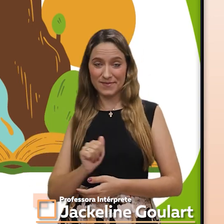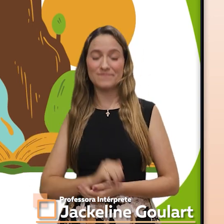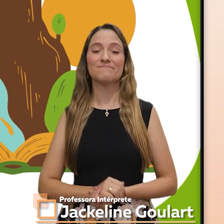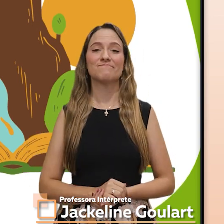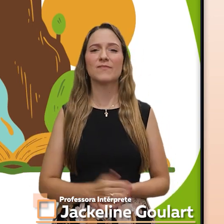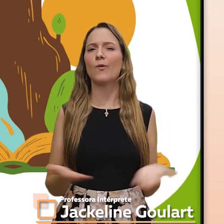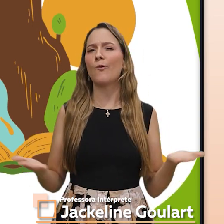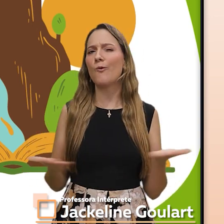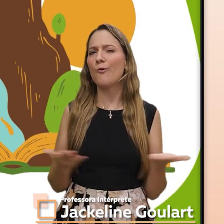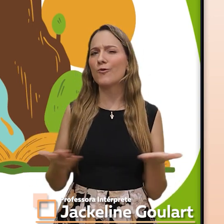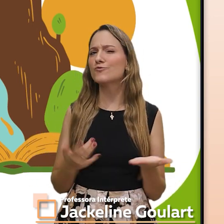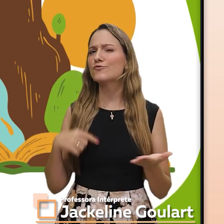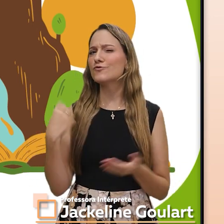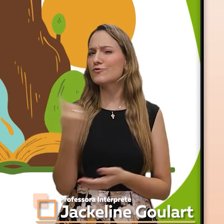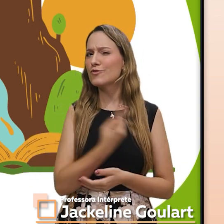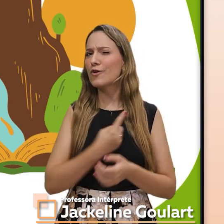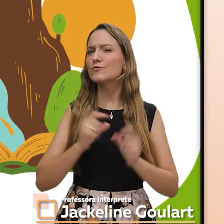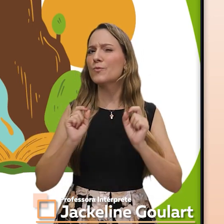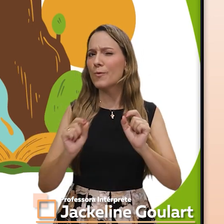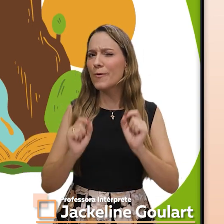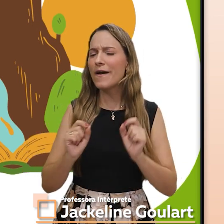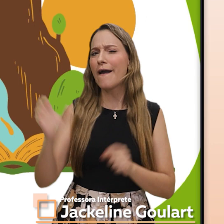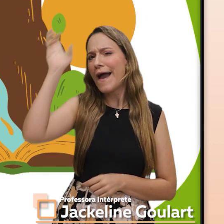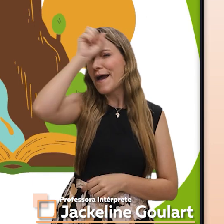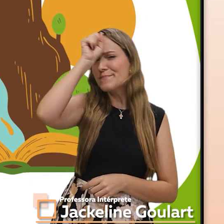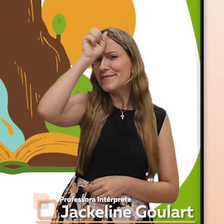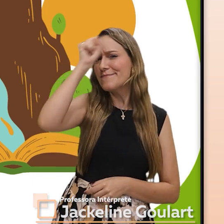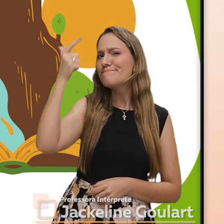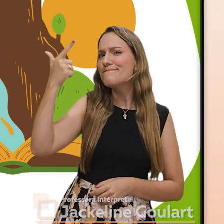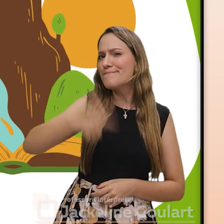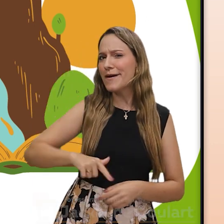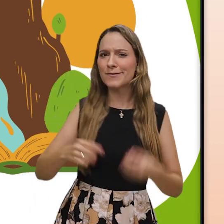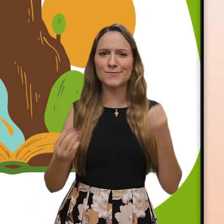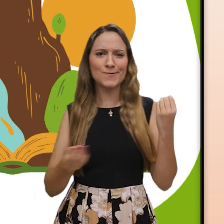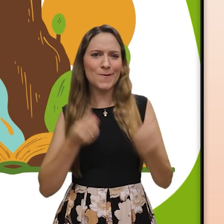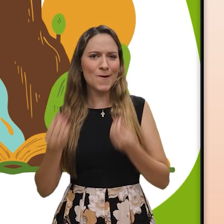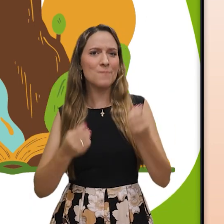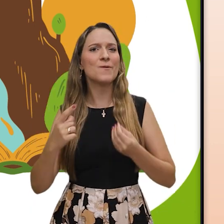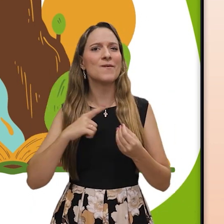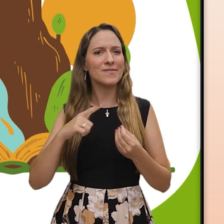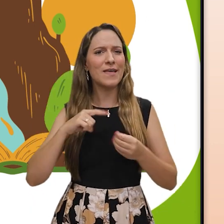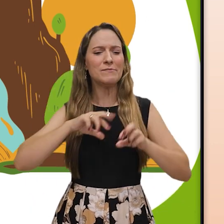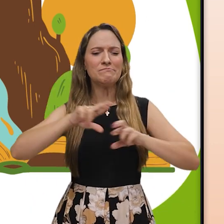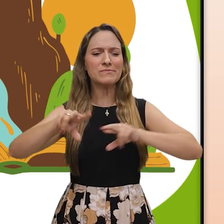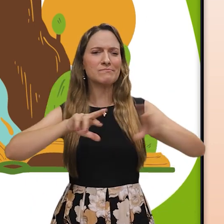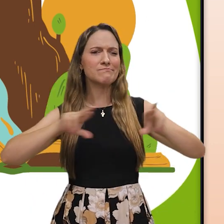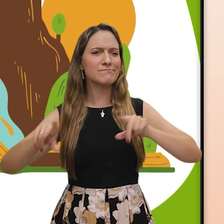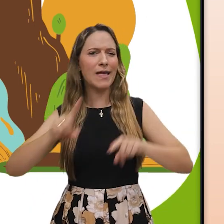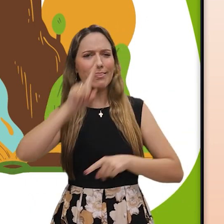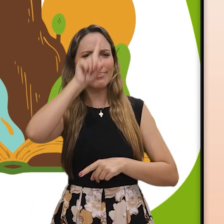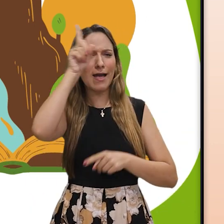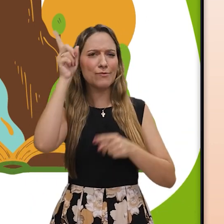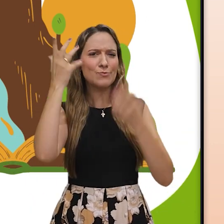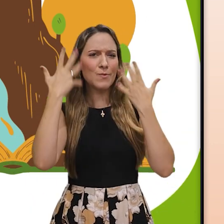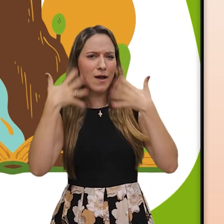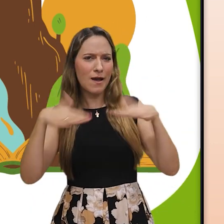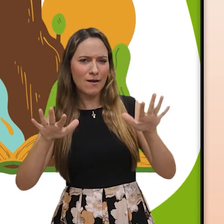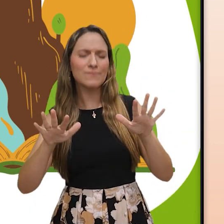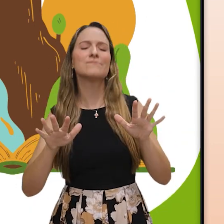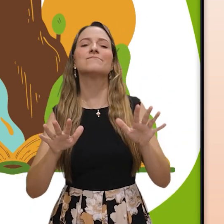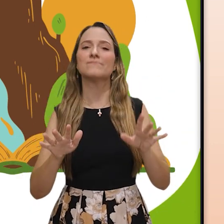Hoje vamos juntos conhecer um pouquinho mais sobre os componentes